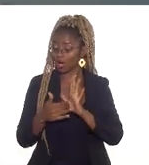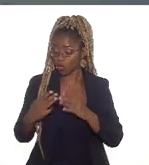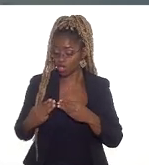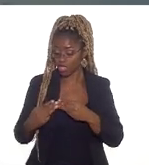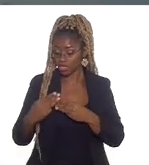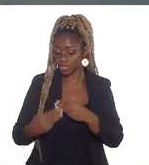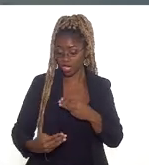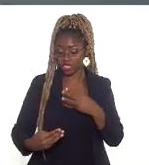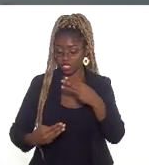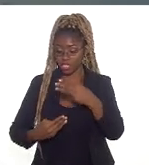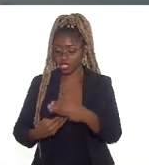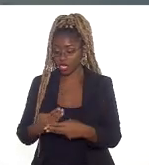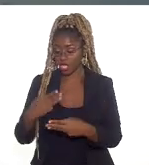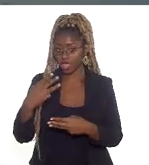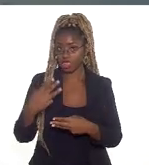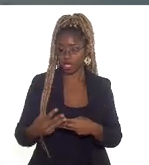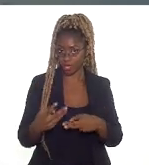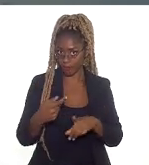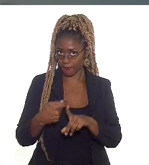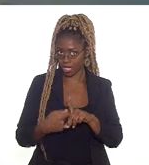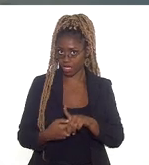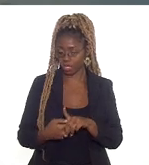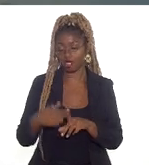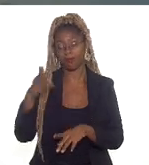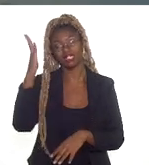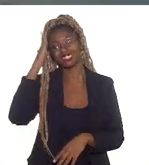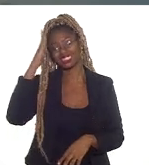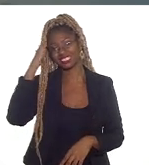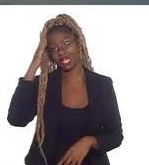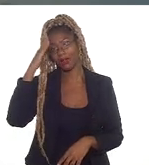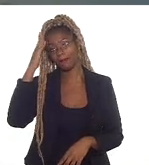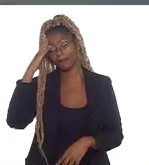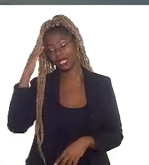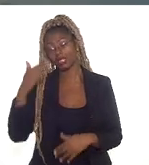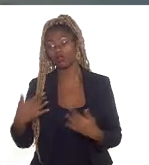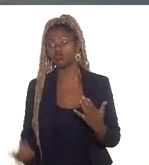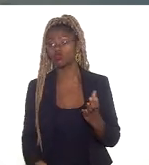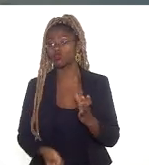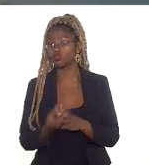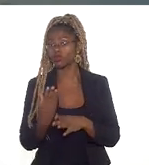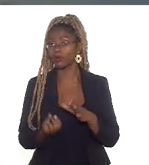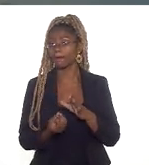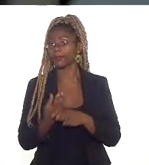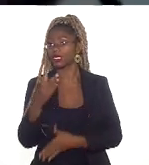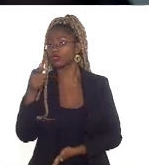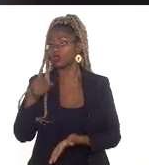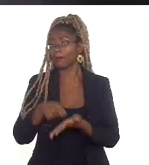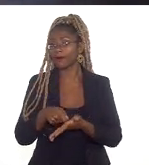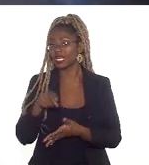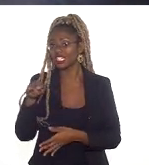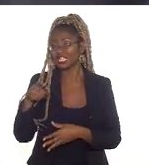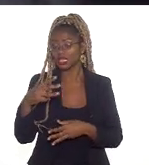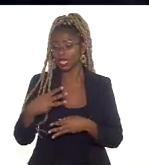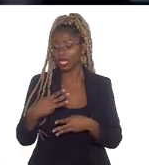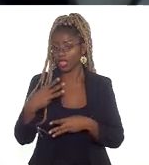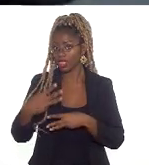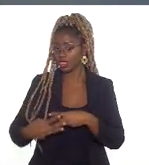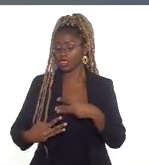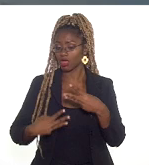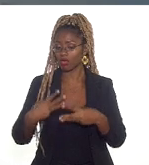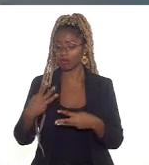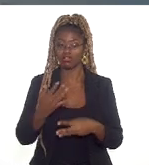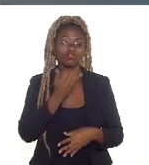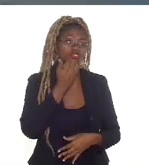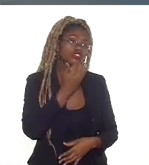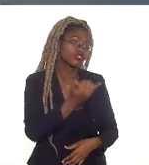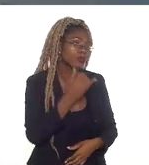isso, nós sabemos quanto que vai ser gerado de obrigação naquele trimestre. Desculpa,